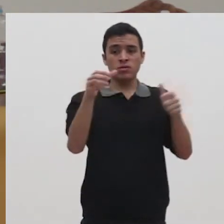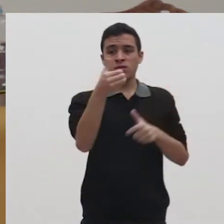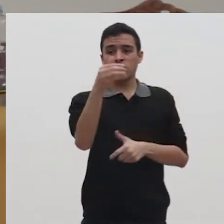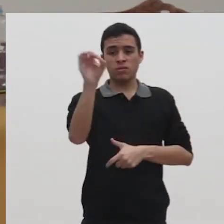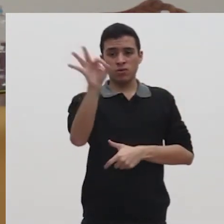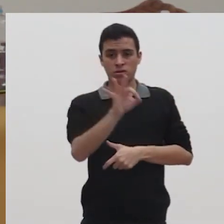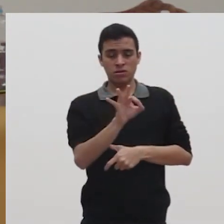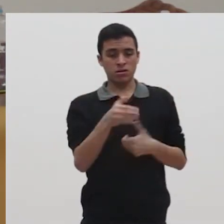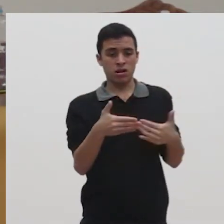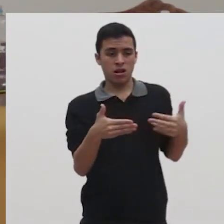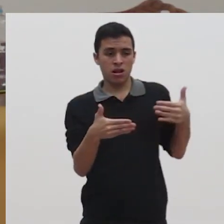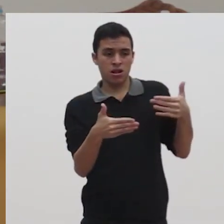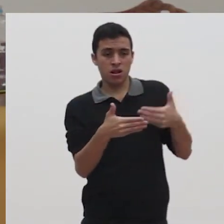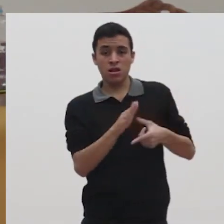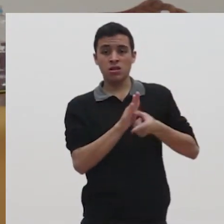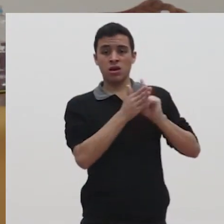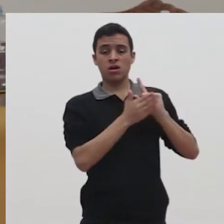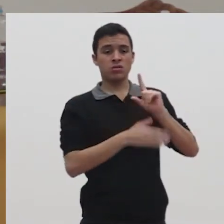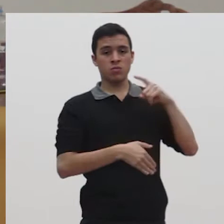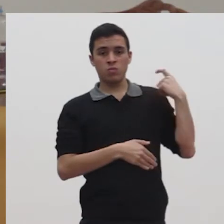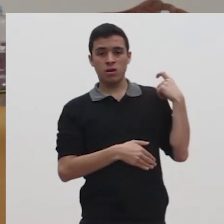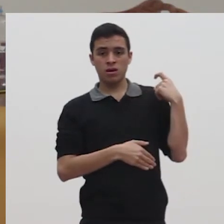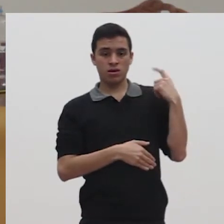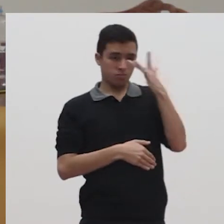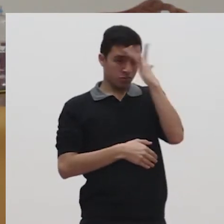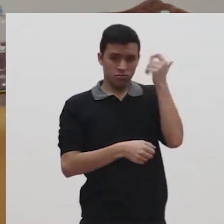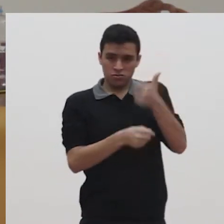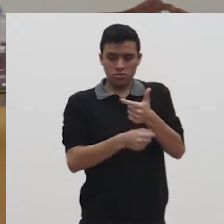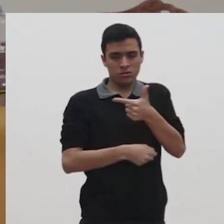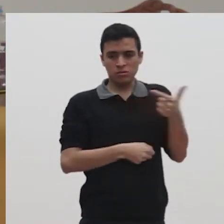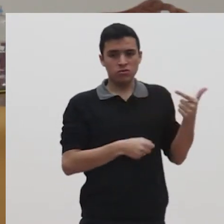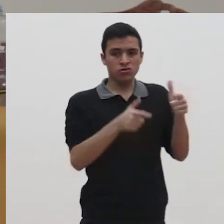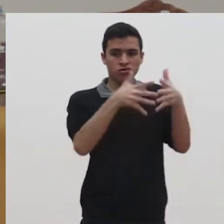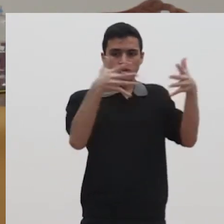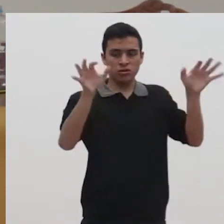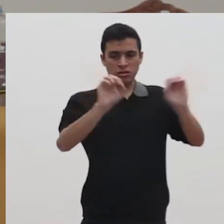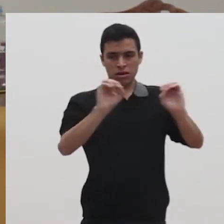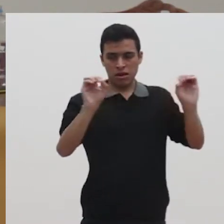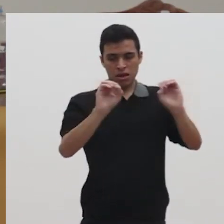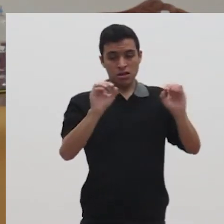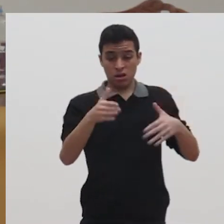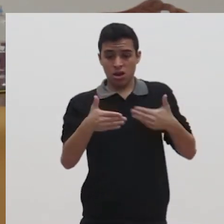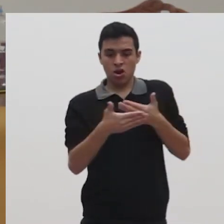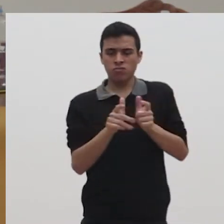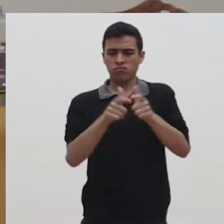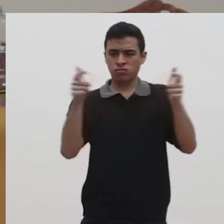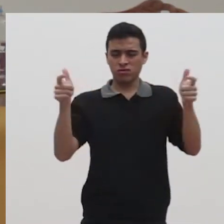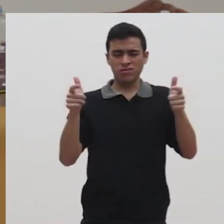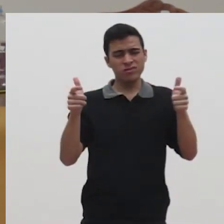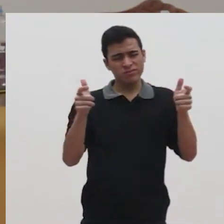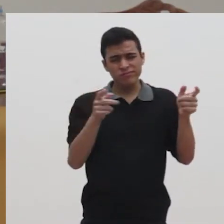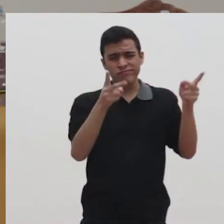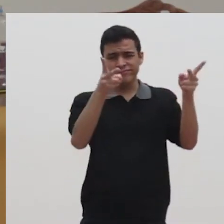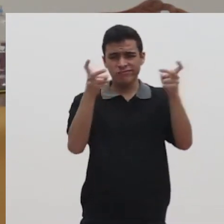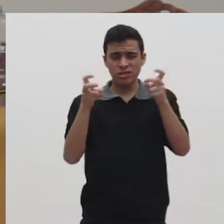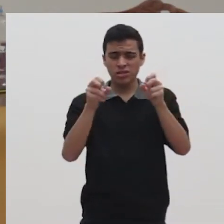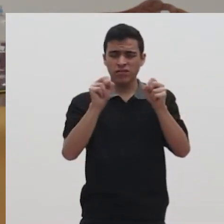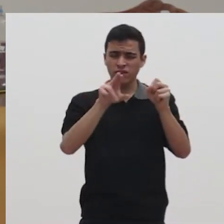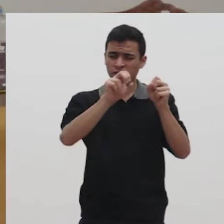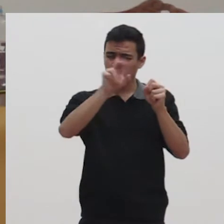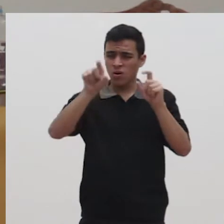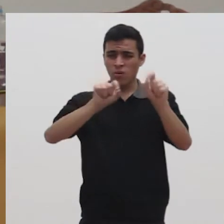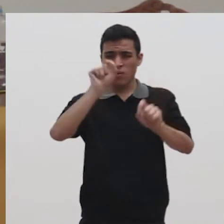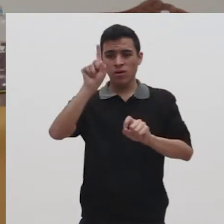60%, desde a época do Flávio Suplicy, que não tinha tanta expansão na universidade, e o que a gente vê nessa